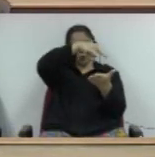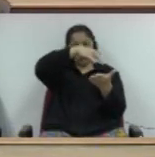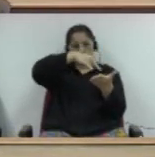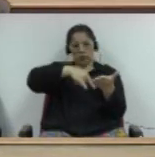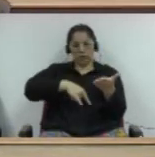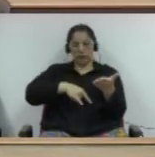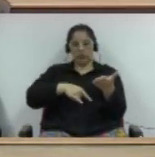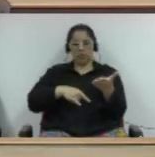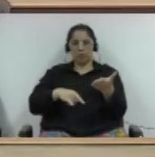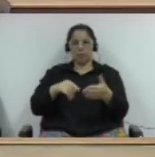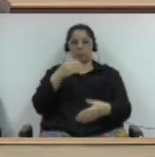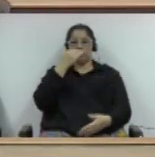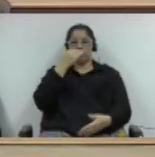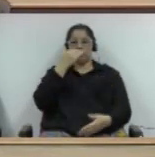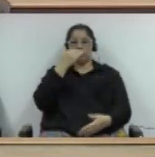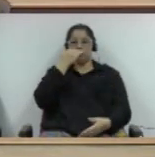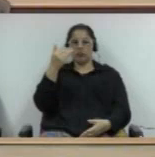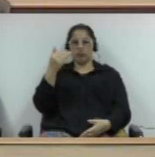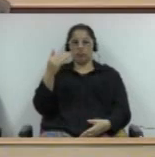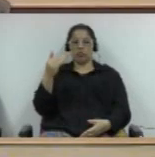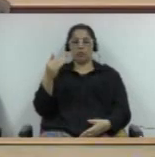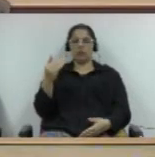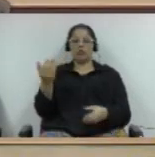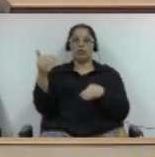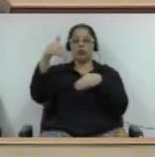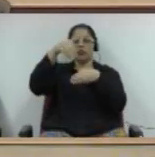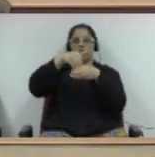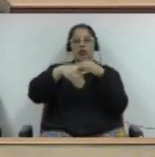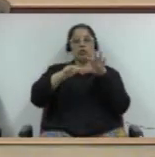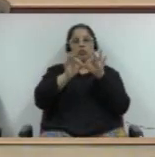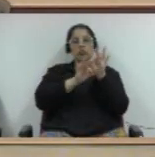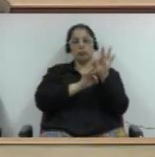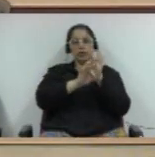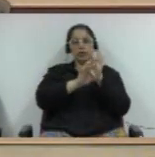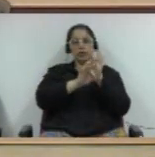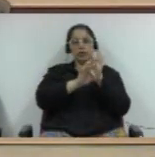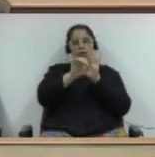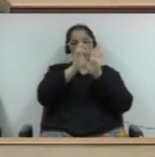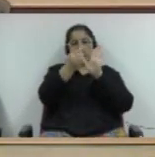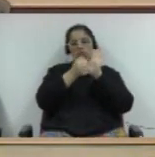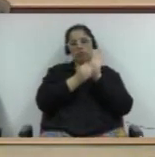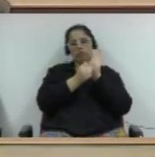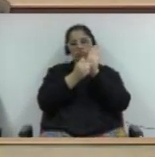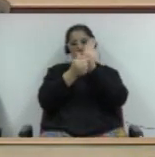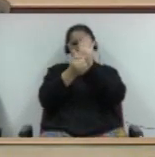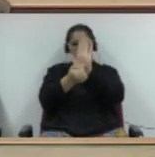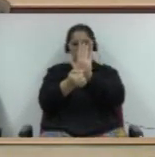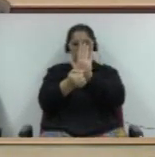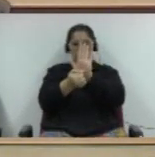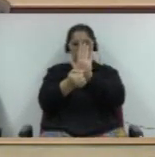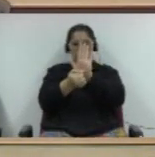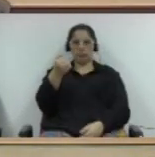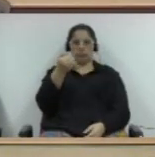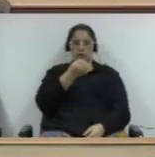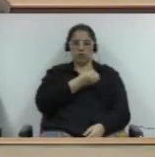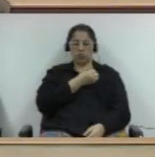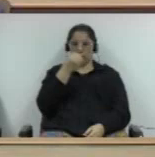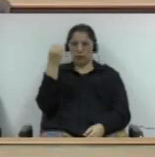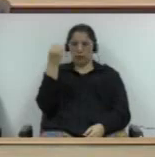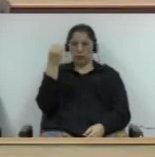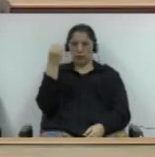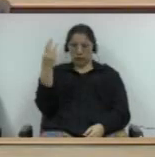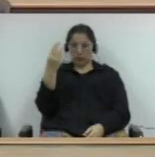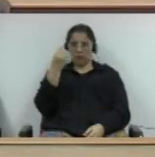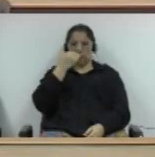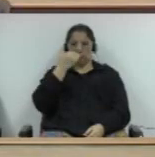sentido de que a mesma faça parte integrante do projeto de lei ora apresentado. 3. Solicitamos que a